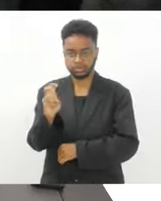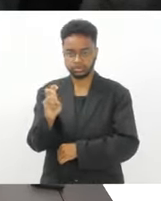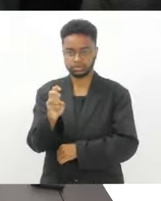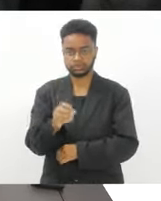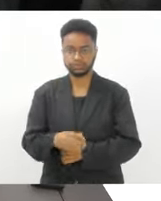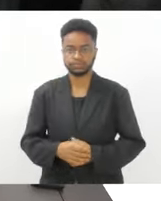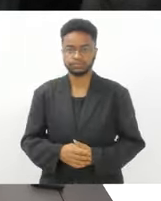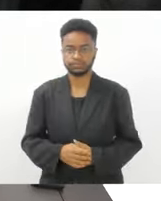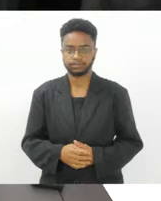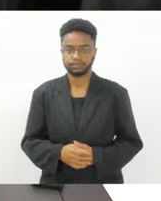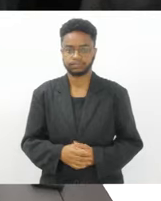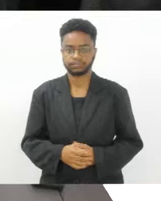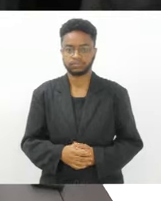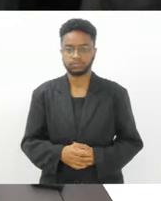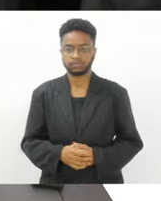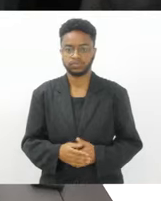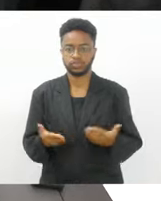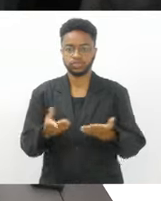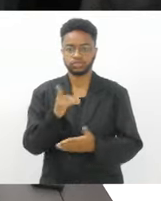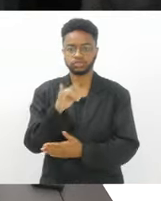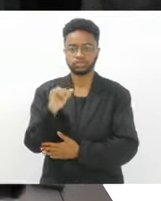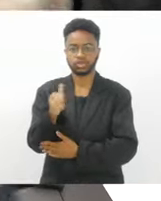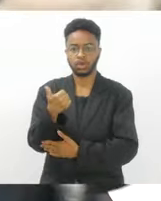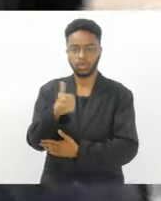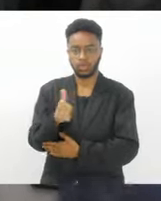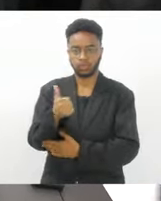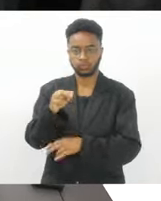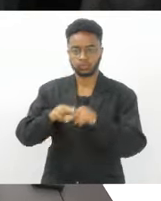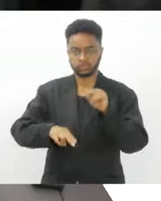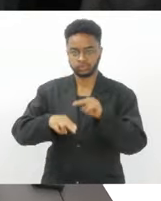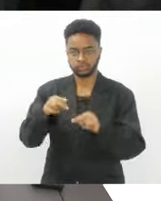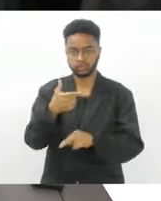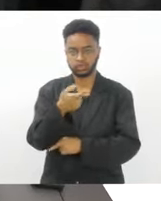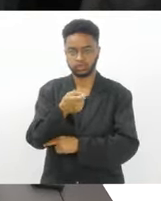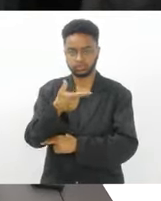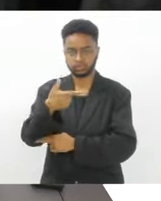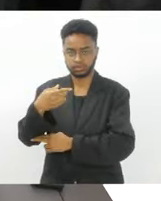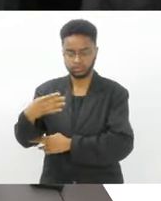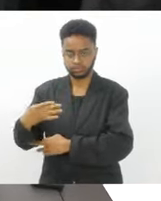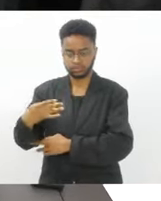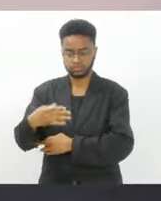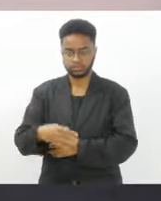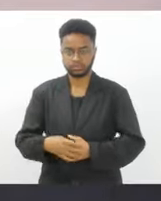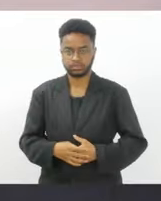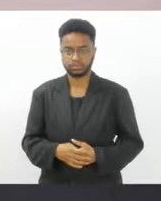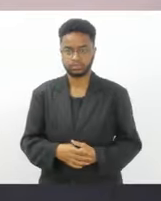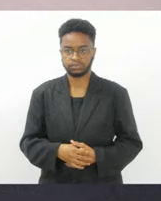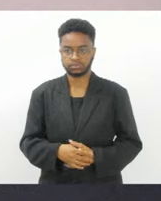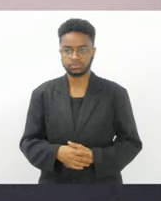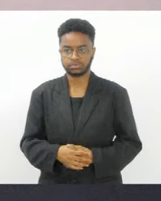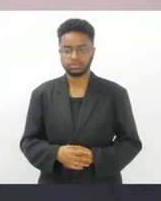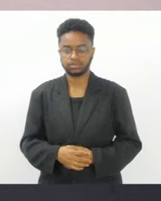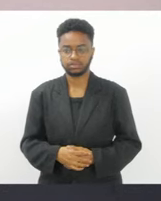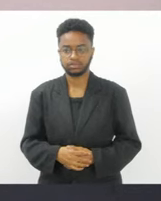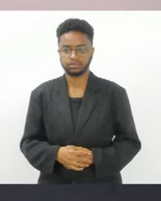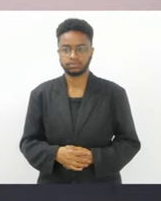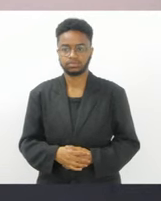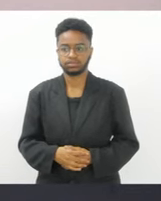minutos do dia 11 de junho de